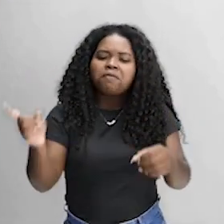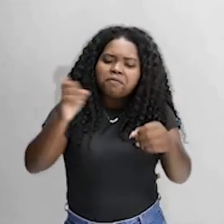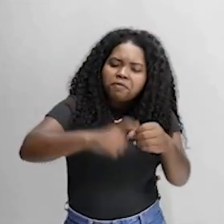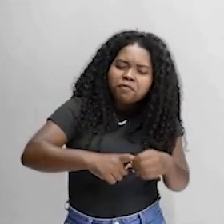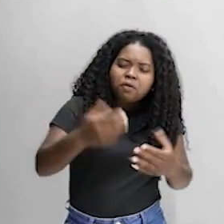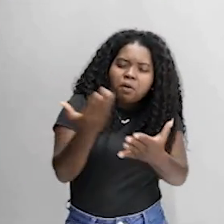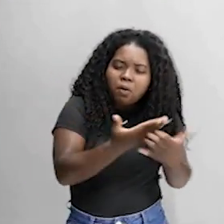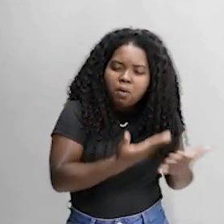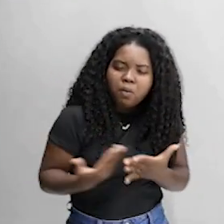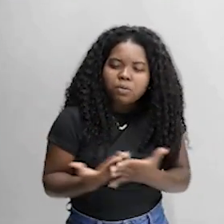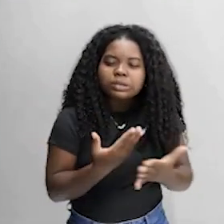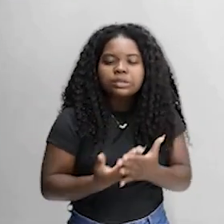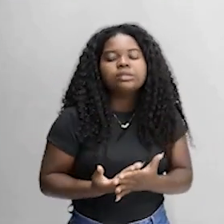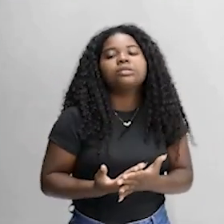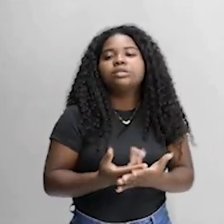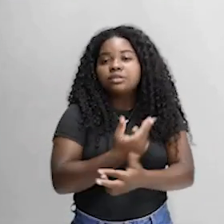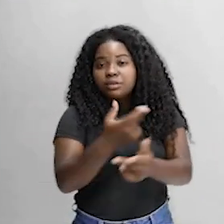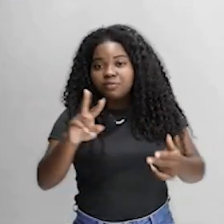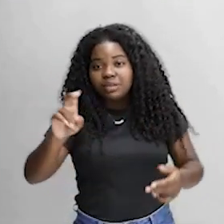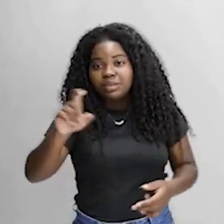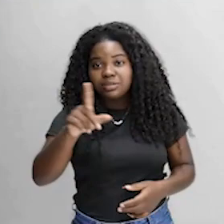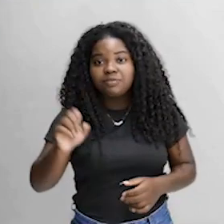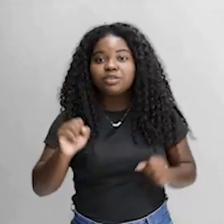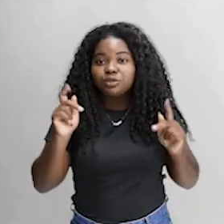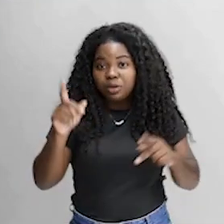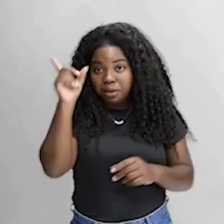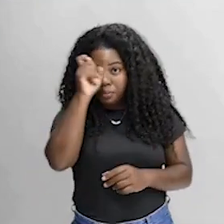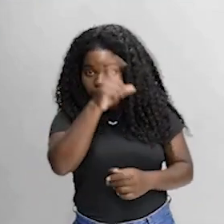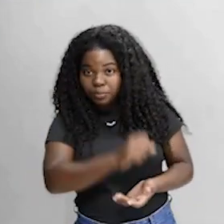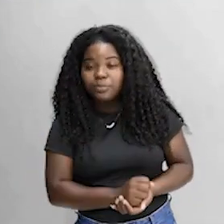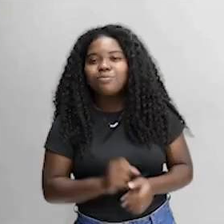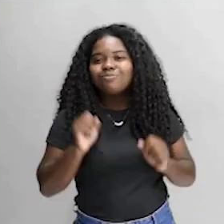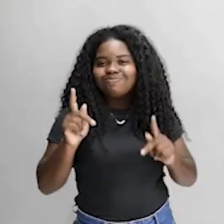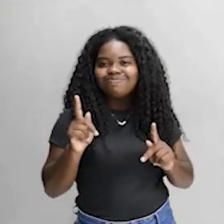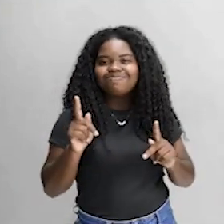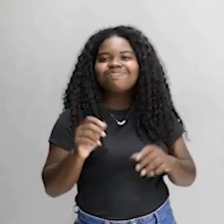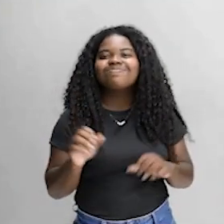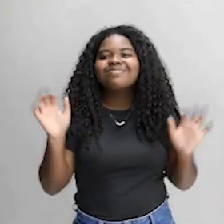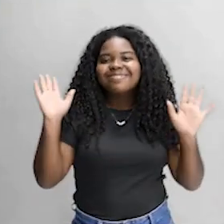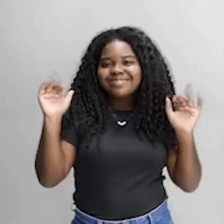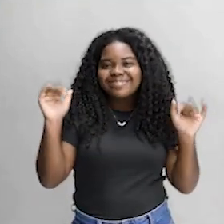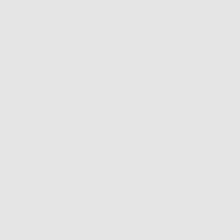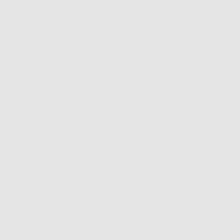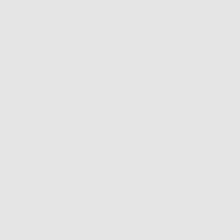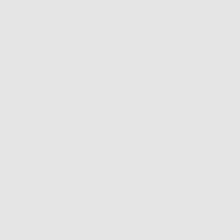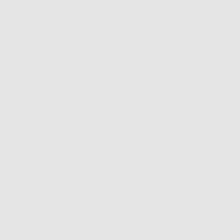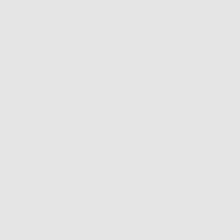porque ela realmente tem, né, uma certa dificuldade. Show de bola. Tamo junto.